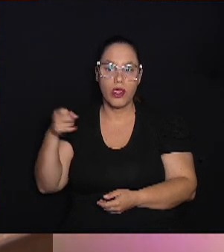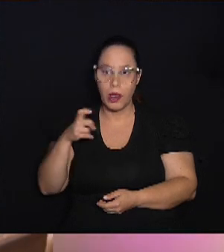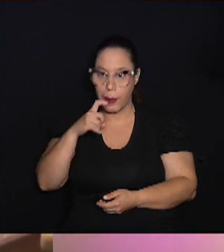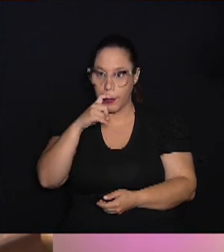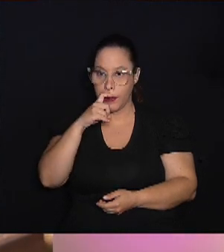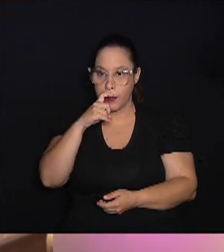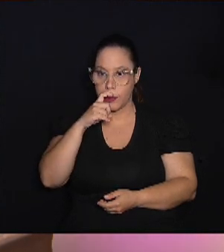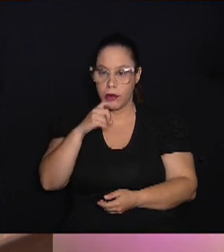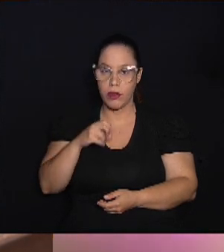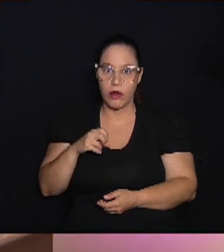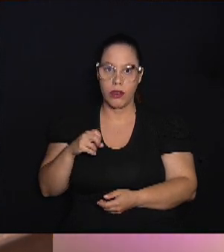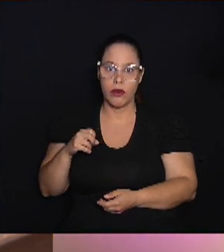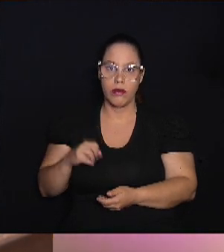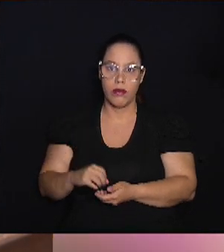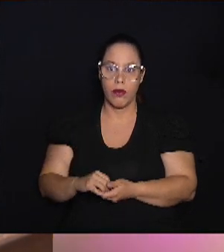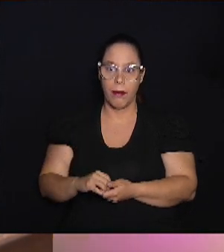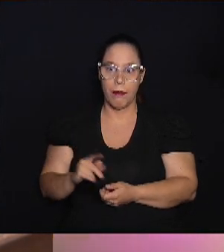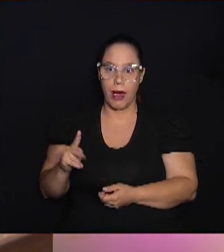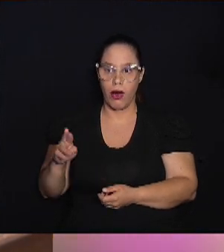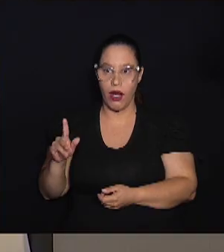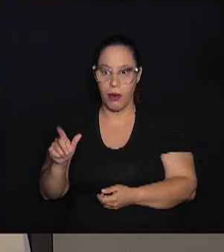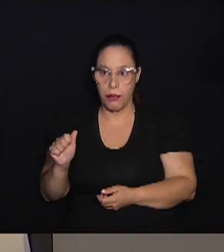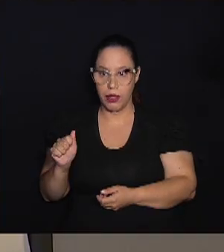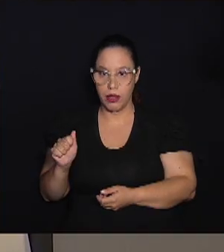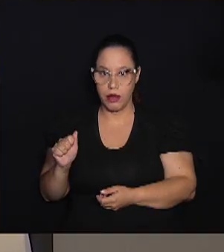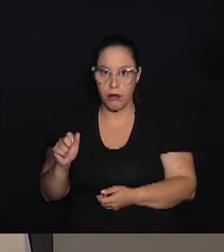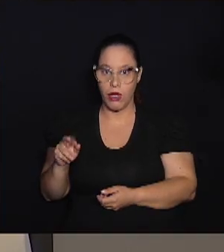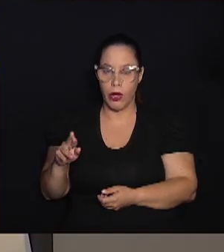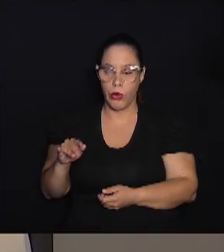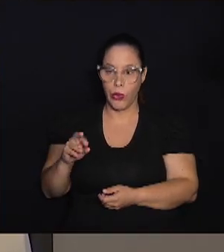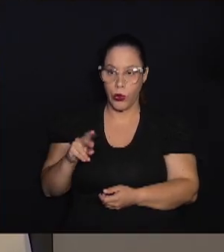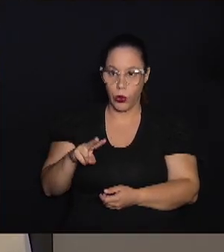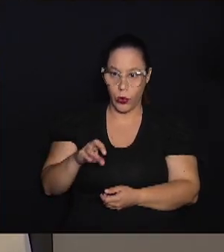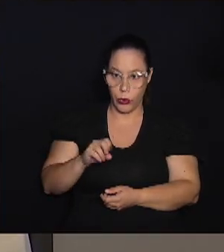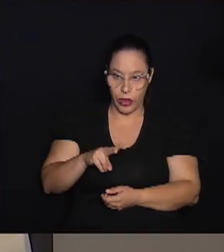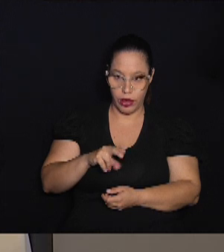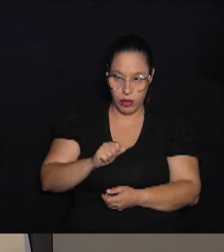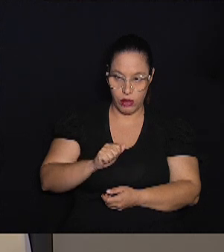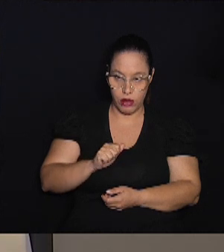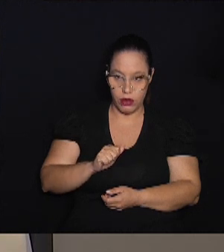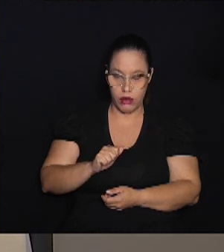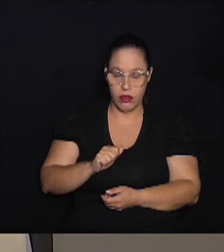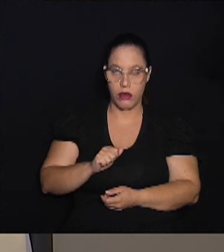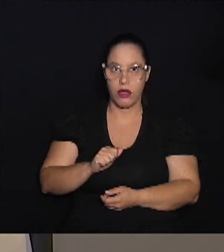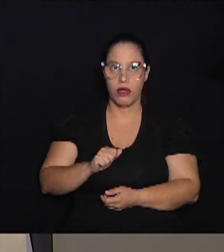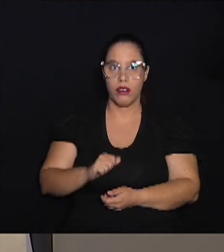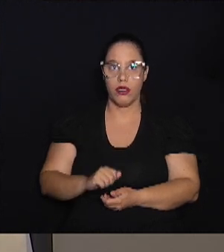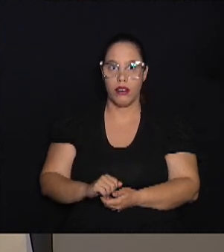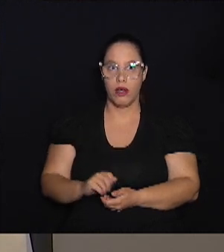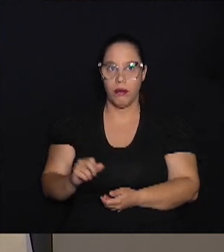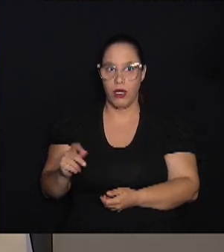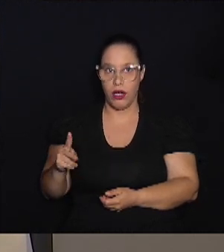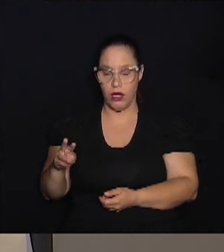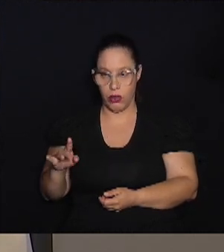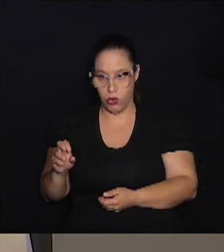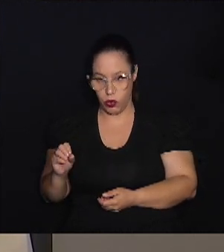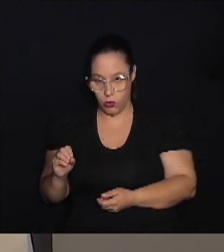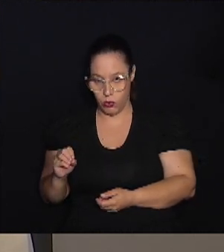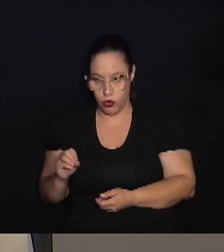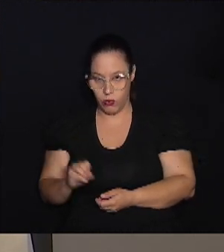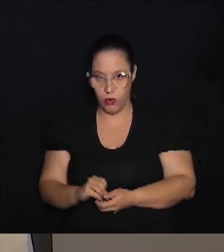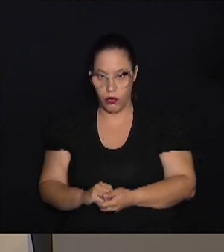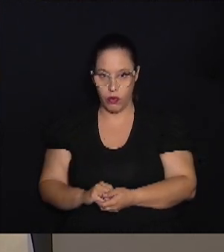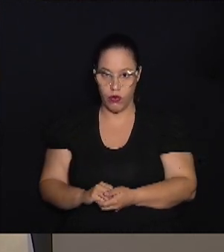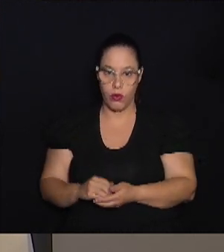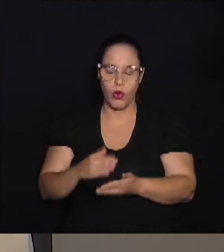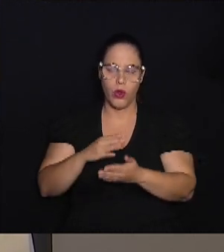Fernando Mendes, Paula Miguel e Marrom Cunha. Comissão de Finanças, nós aqui nunca paramos os projetos aqui, todos